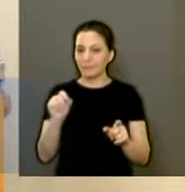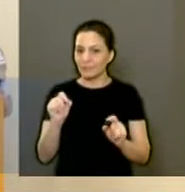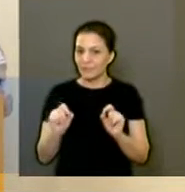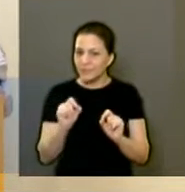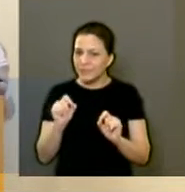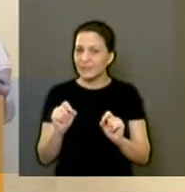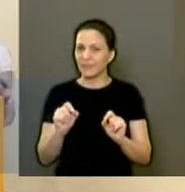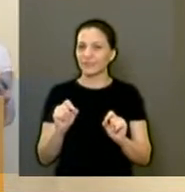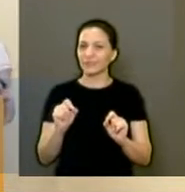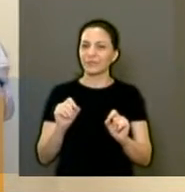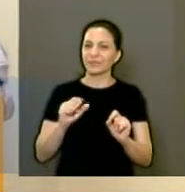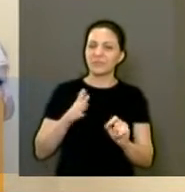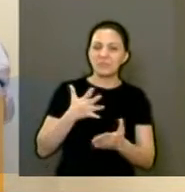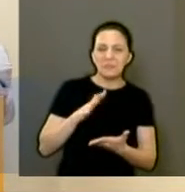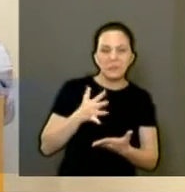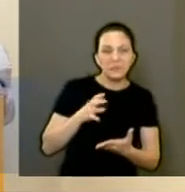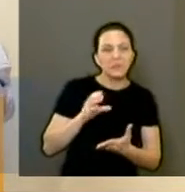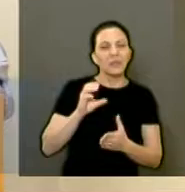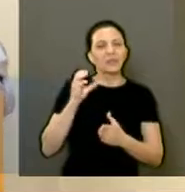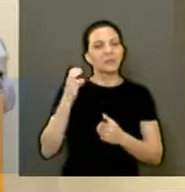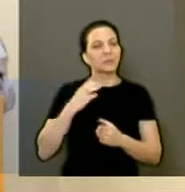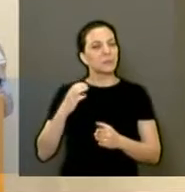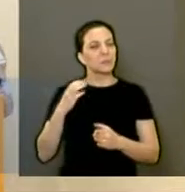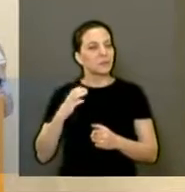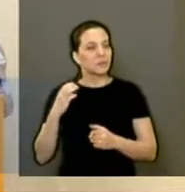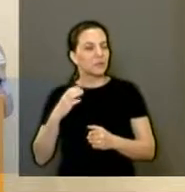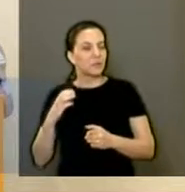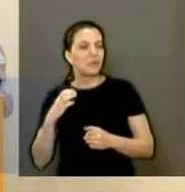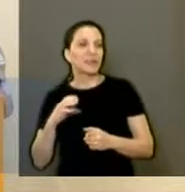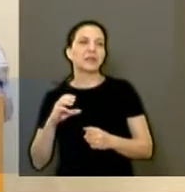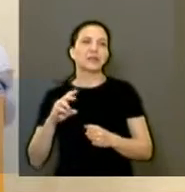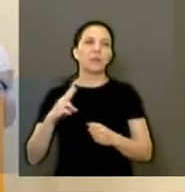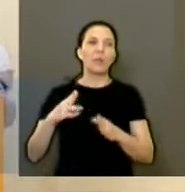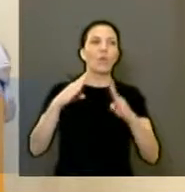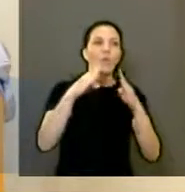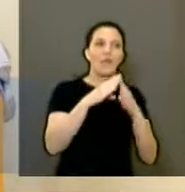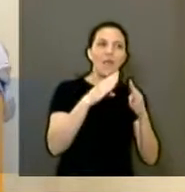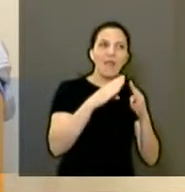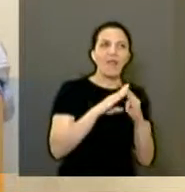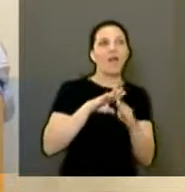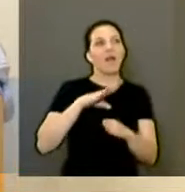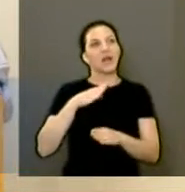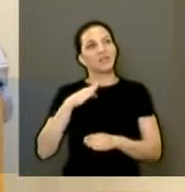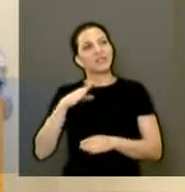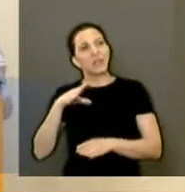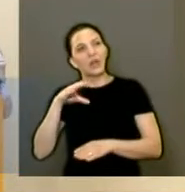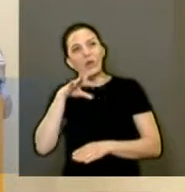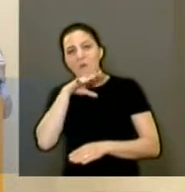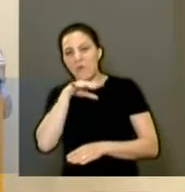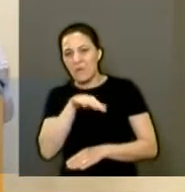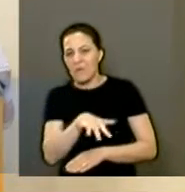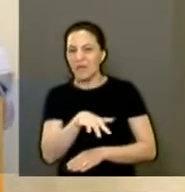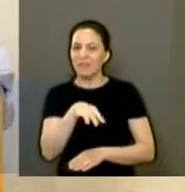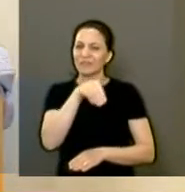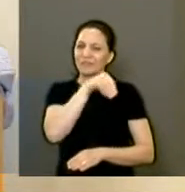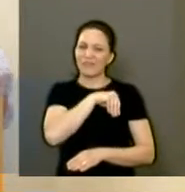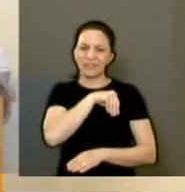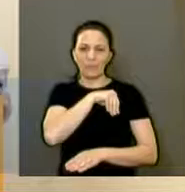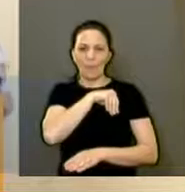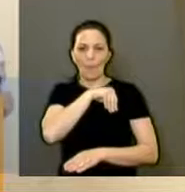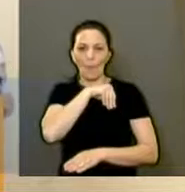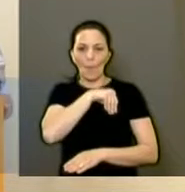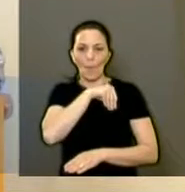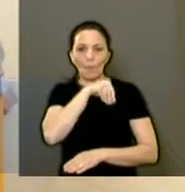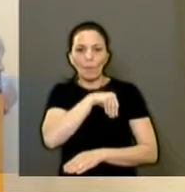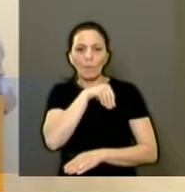mais ou menos ou ruim na sua casa que você tá não ganhando muito bem você segura